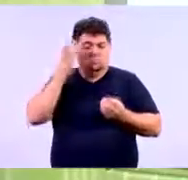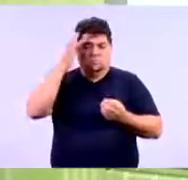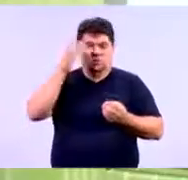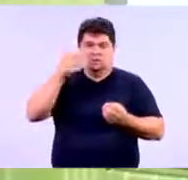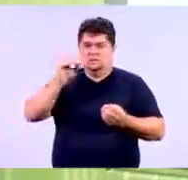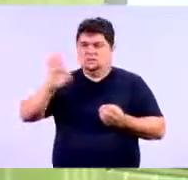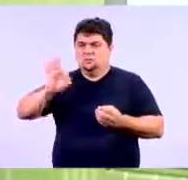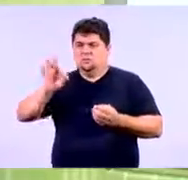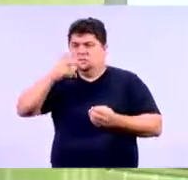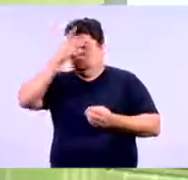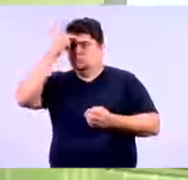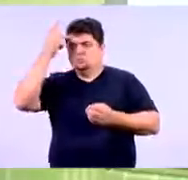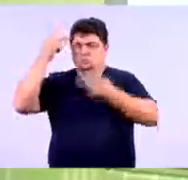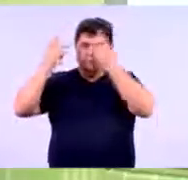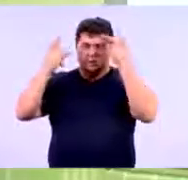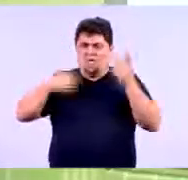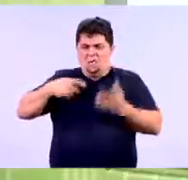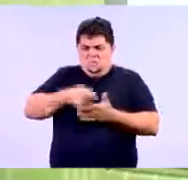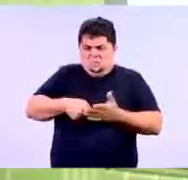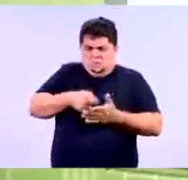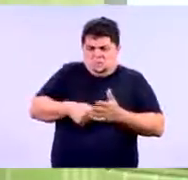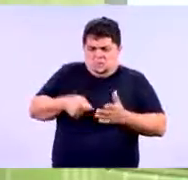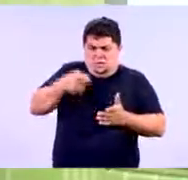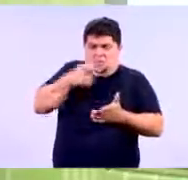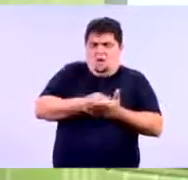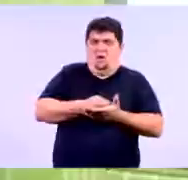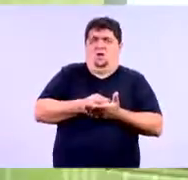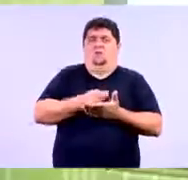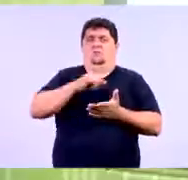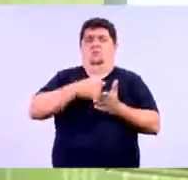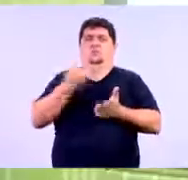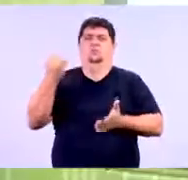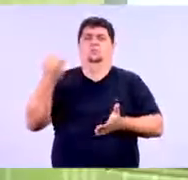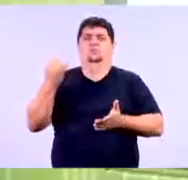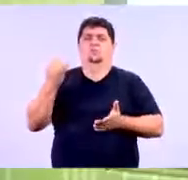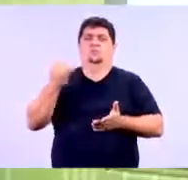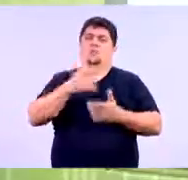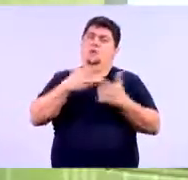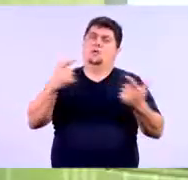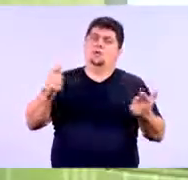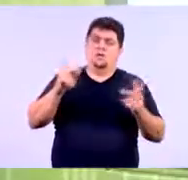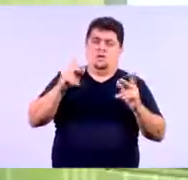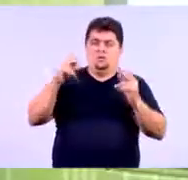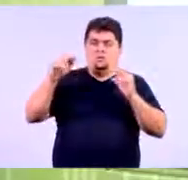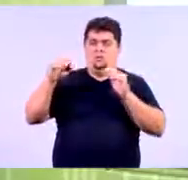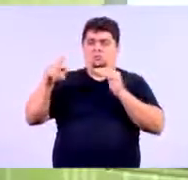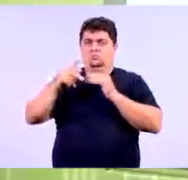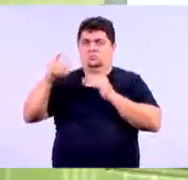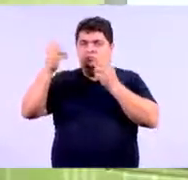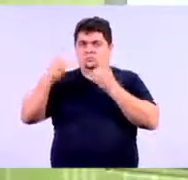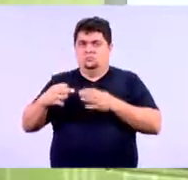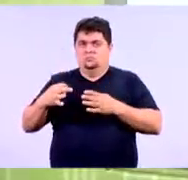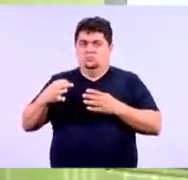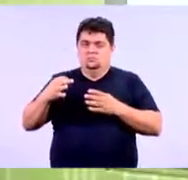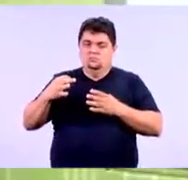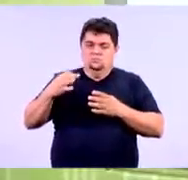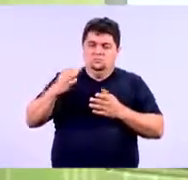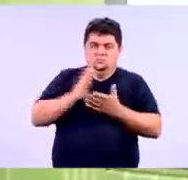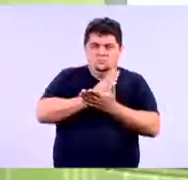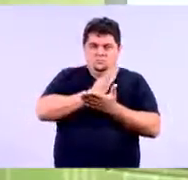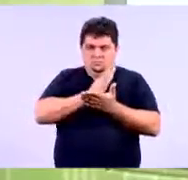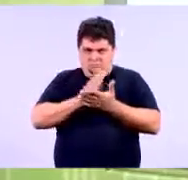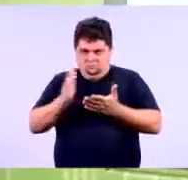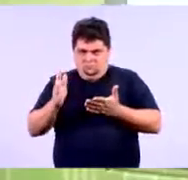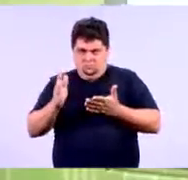da população é obrigada a pagar os impostos. E não é como o professor disse, depende de cada situação. Se é